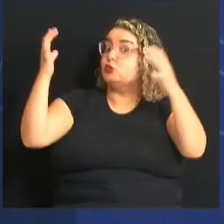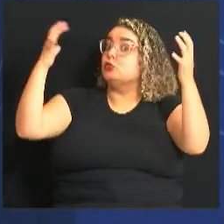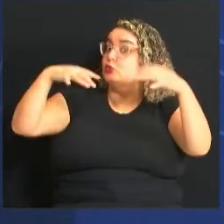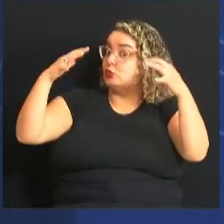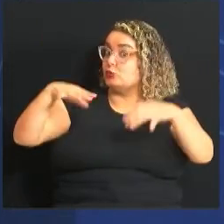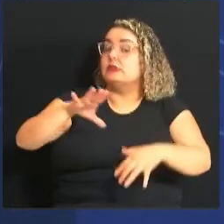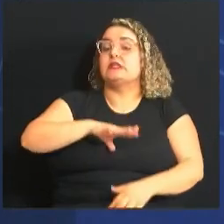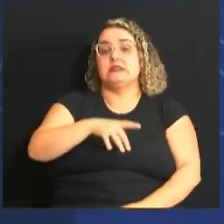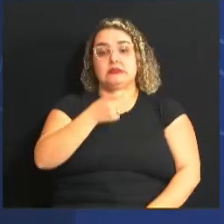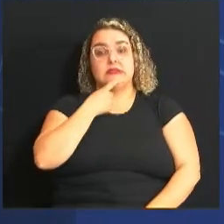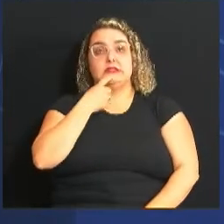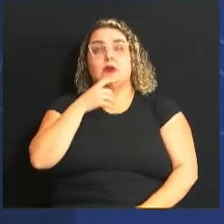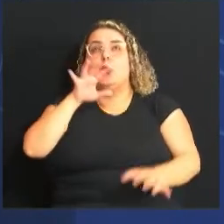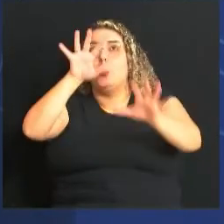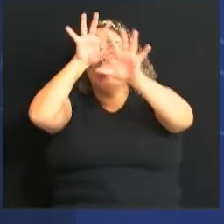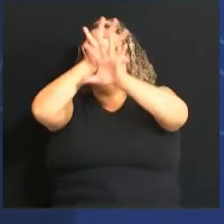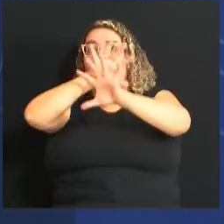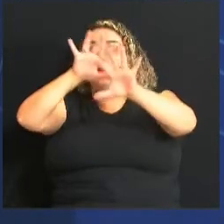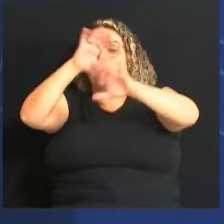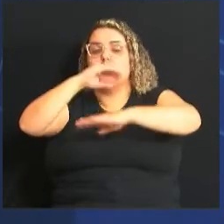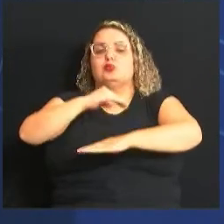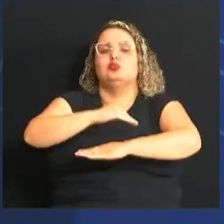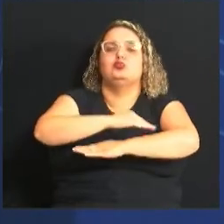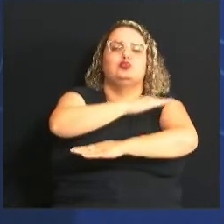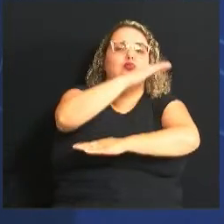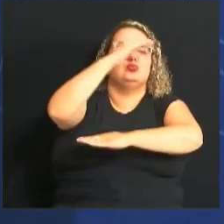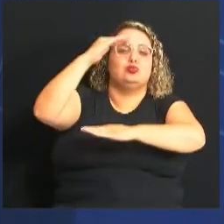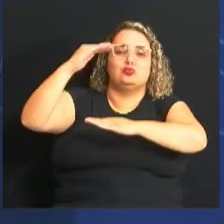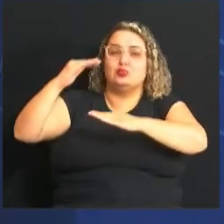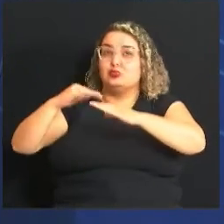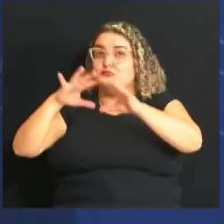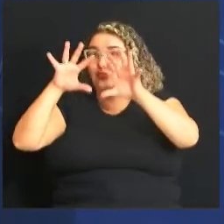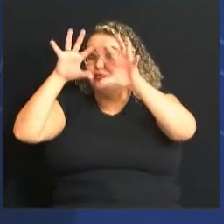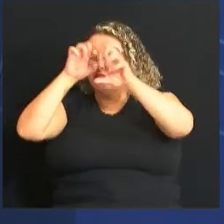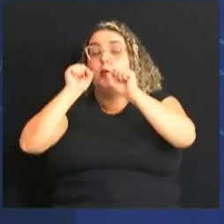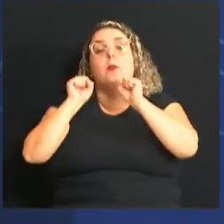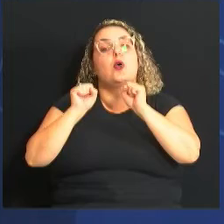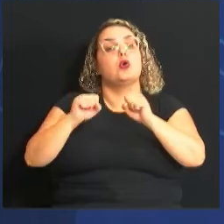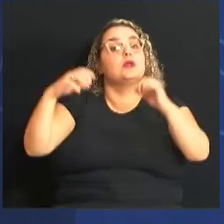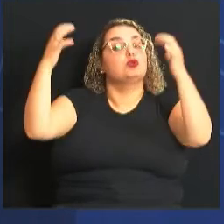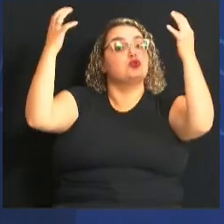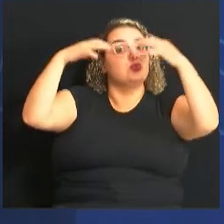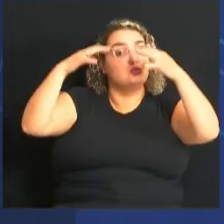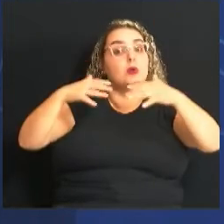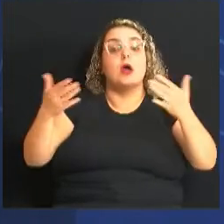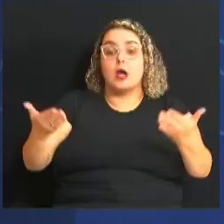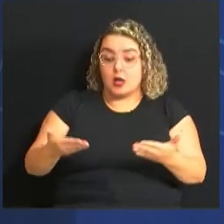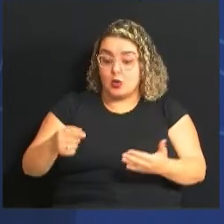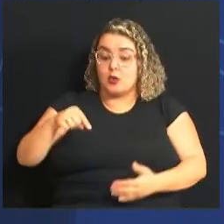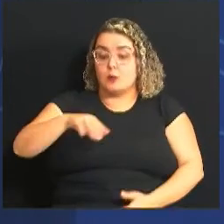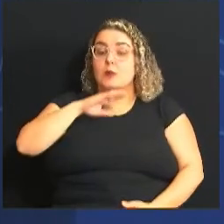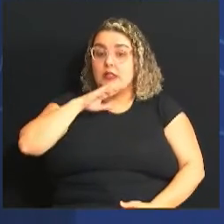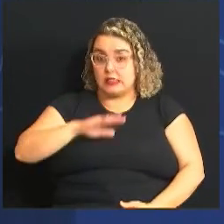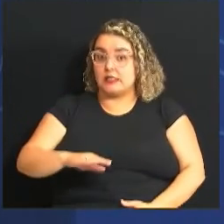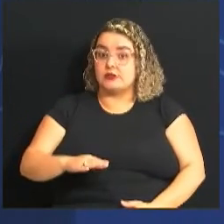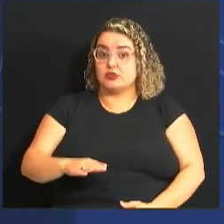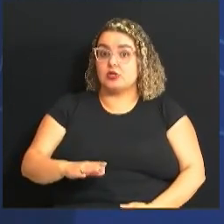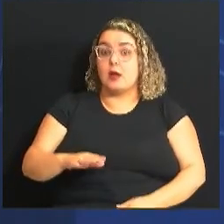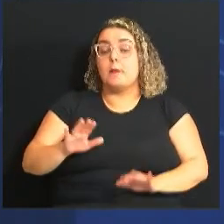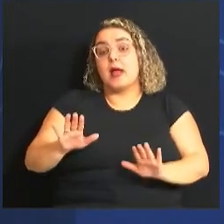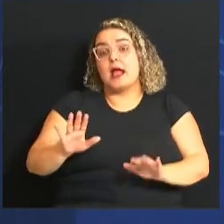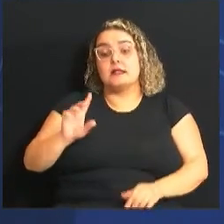Hoje, tempo nublado durante todo o dia, fechado, com previsão de chuva agora para esta tarde. Só que para